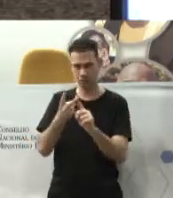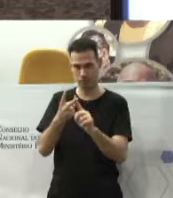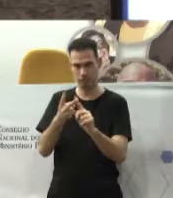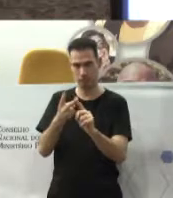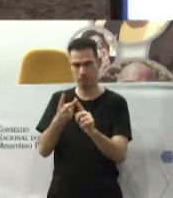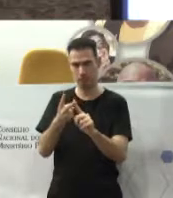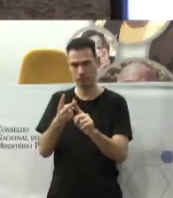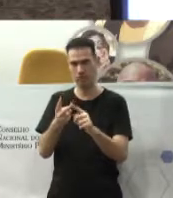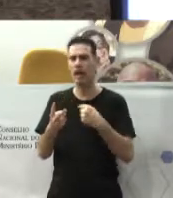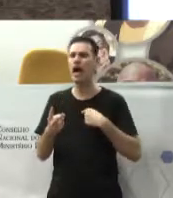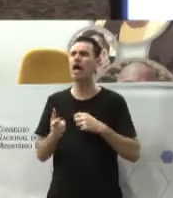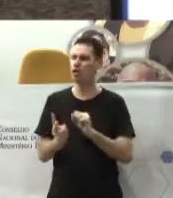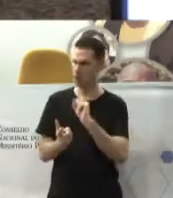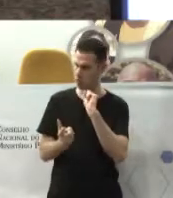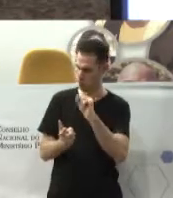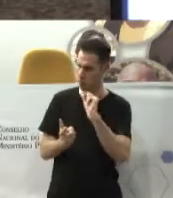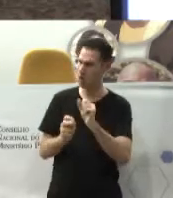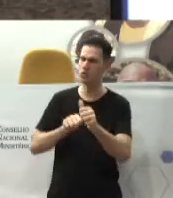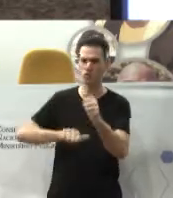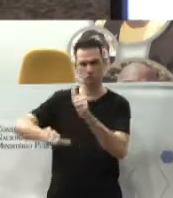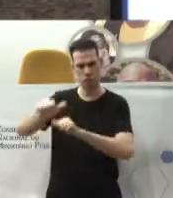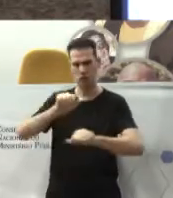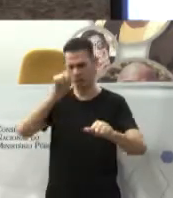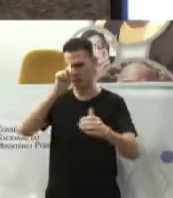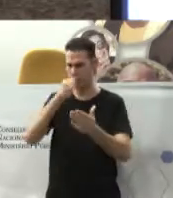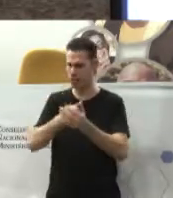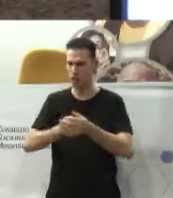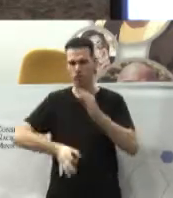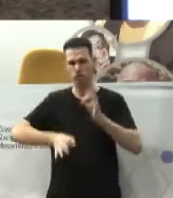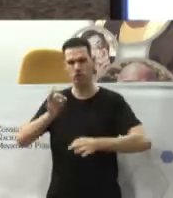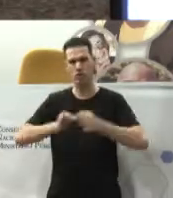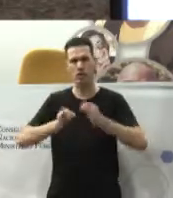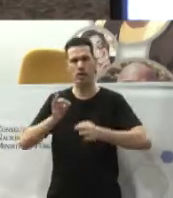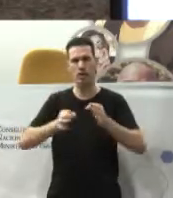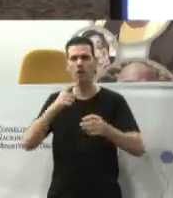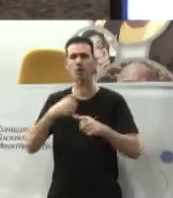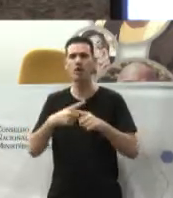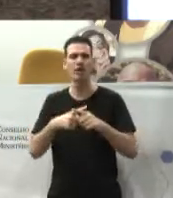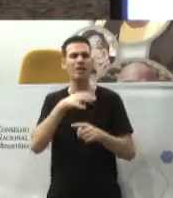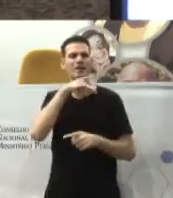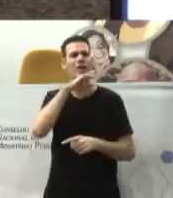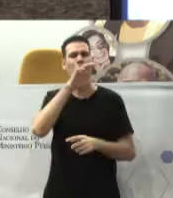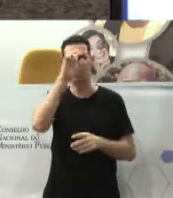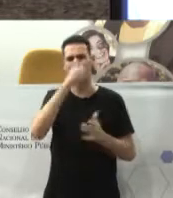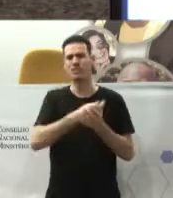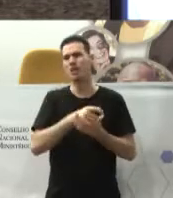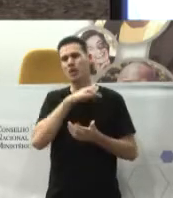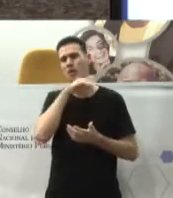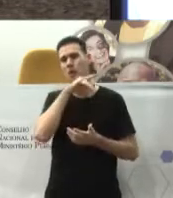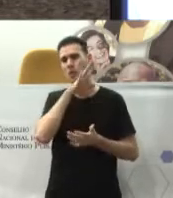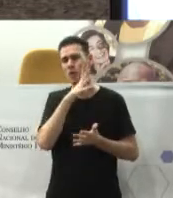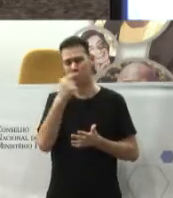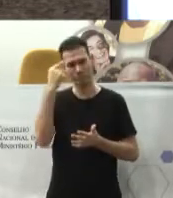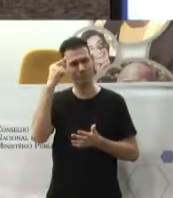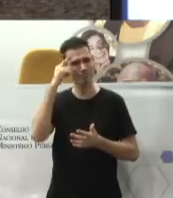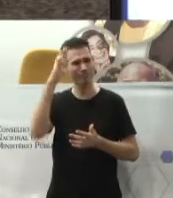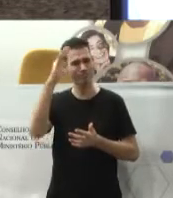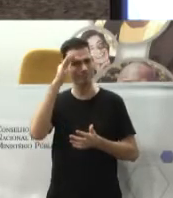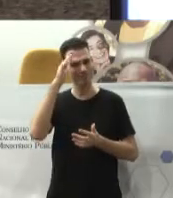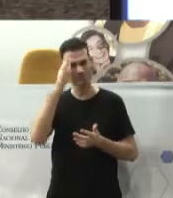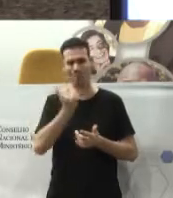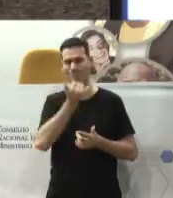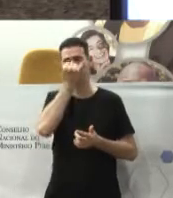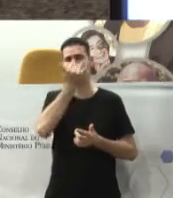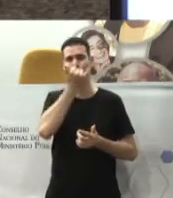dizer que eu posso sim modificar o título executivo judicial se ele é ineficiente para atender a finalidade pública a qual ele tinha sido pensado. E